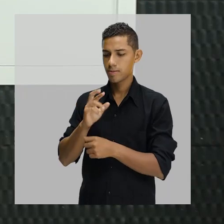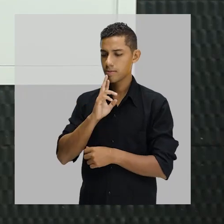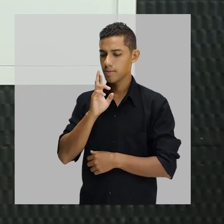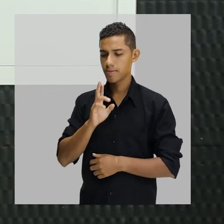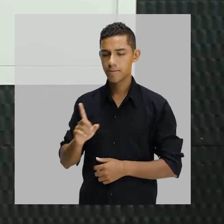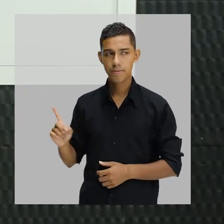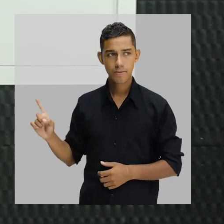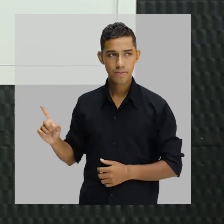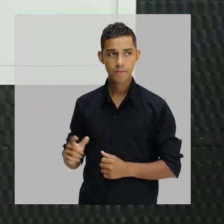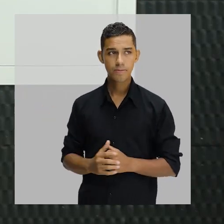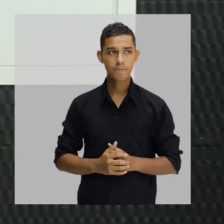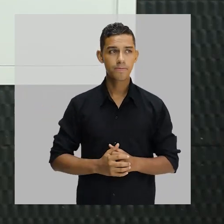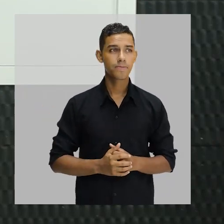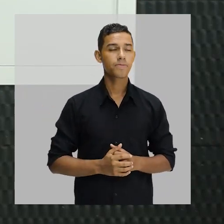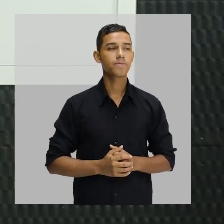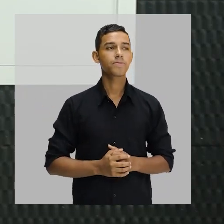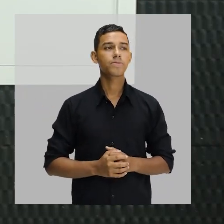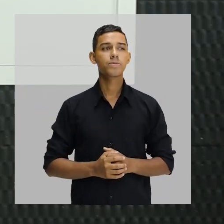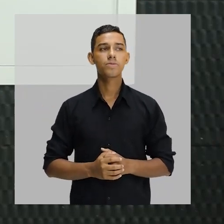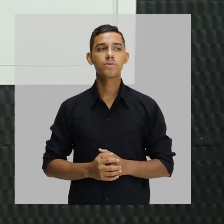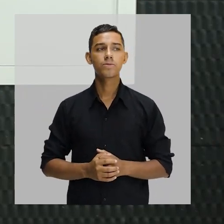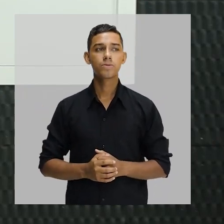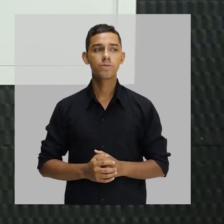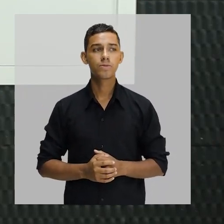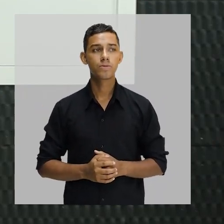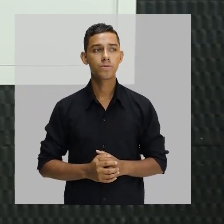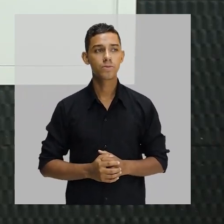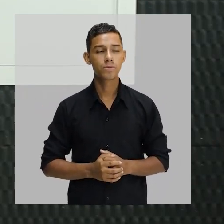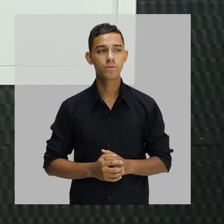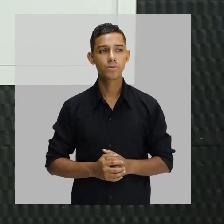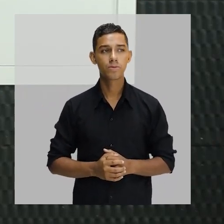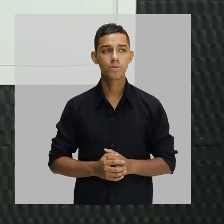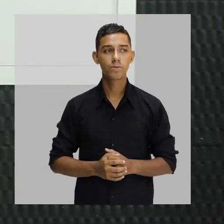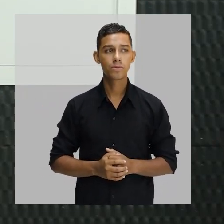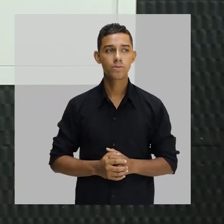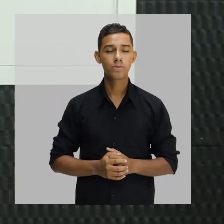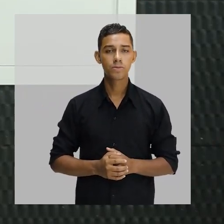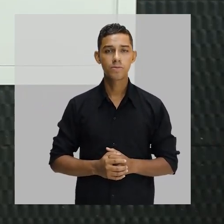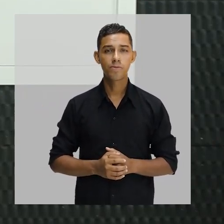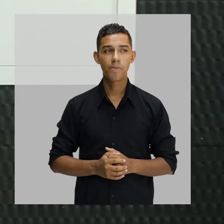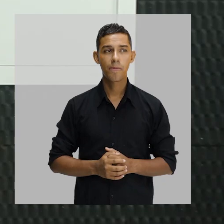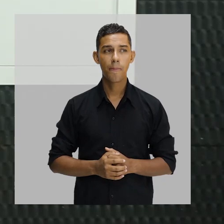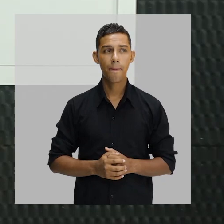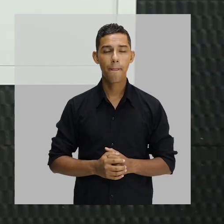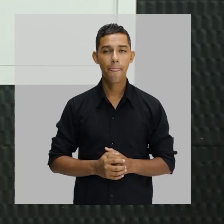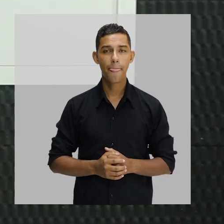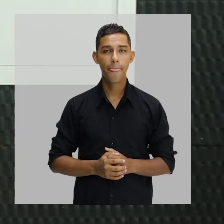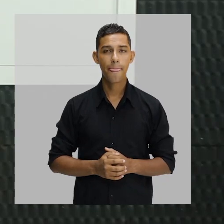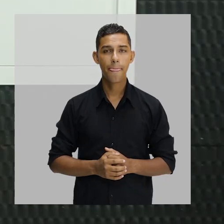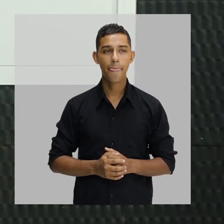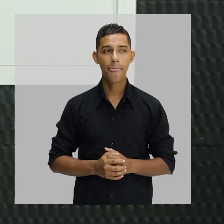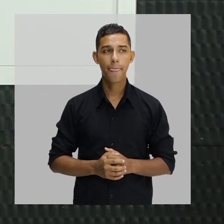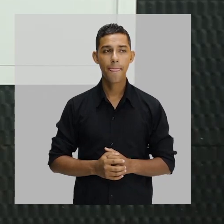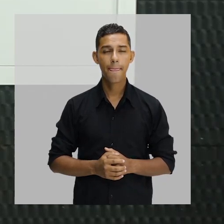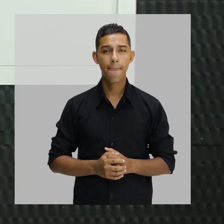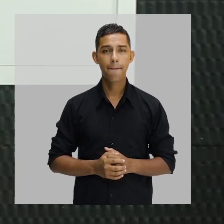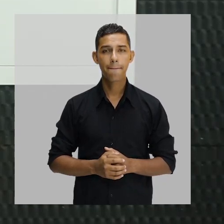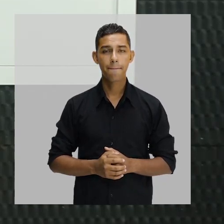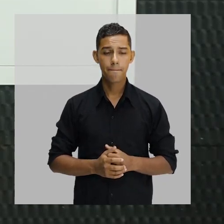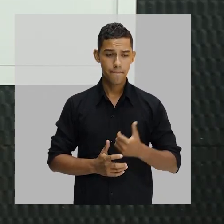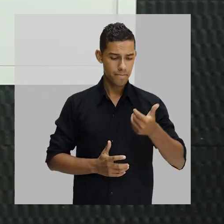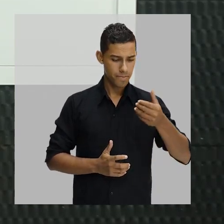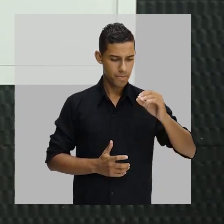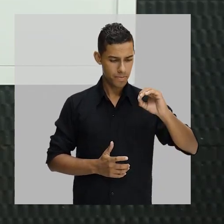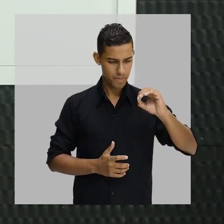vezes 6 dá 6, 1 vezes 3 dá 3. Né? Como tem uma casa decimal, eu coloco uma também. Né? Então, 10 metros